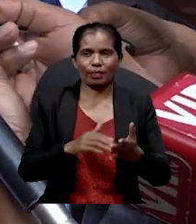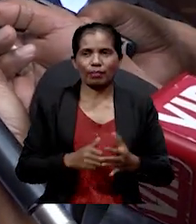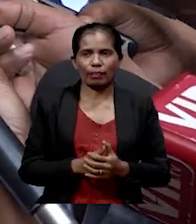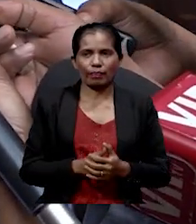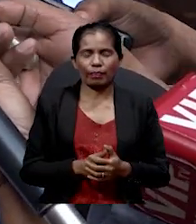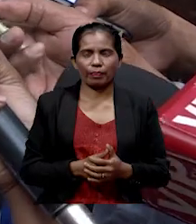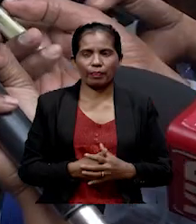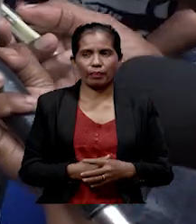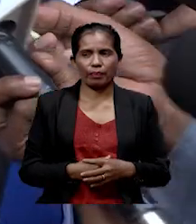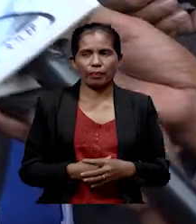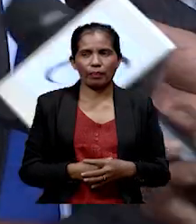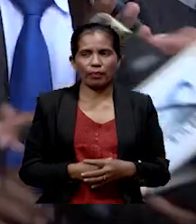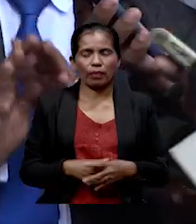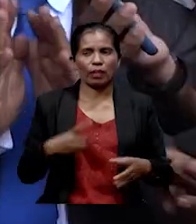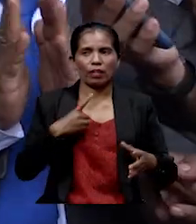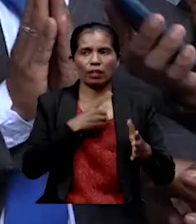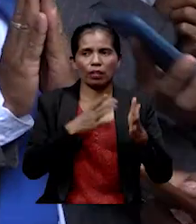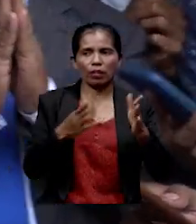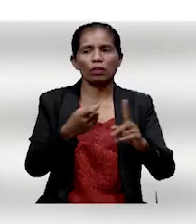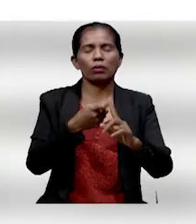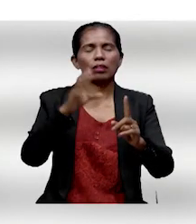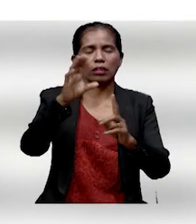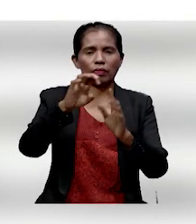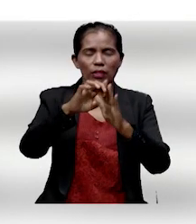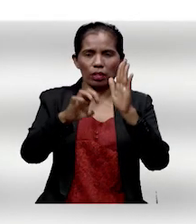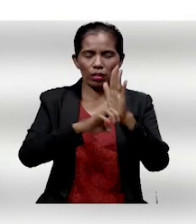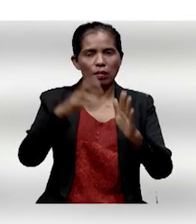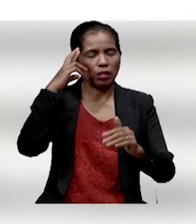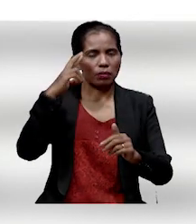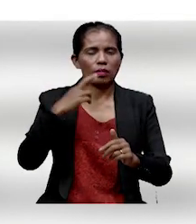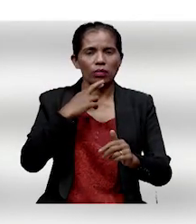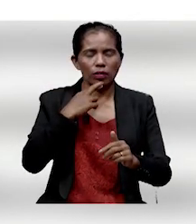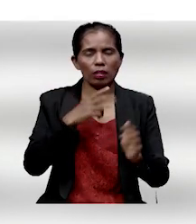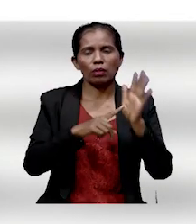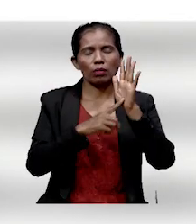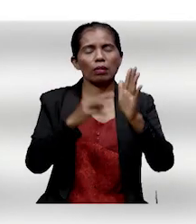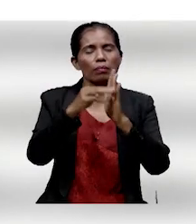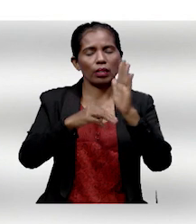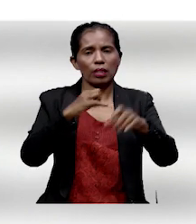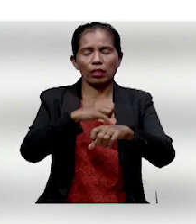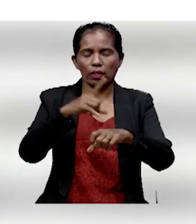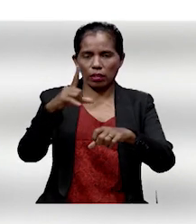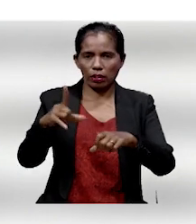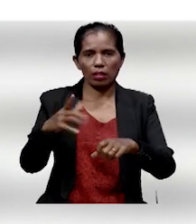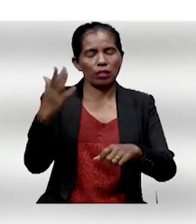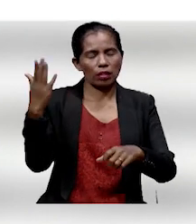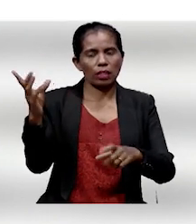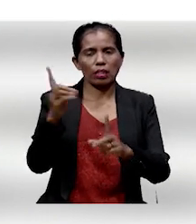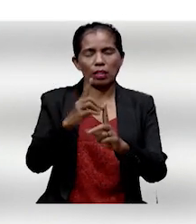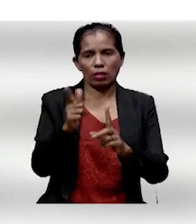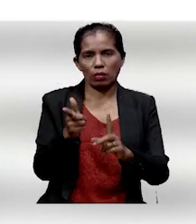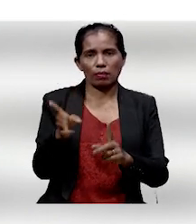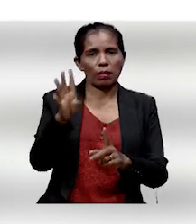liafuan ser né. Declaração russo chefe de estado José Ramos Horta né publiquei em mídia internacional Al Jazeera e a lorong